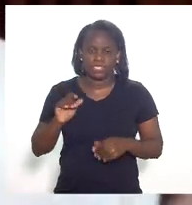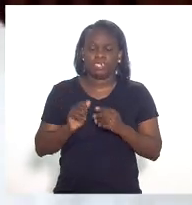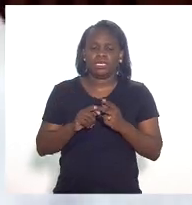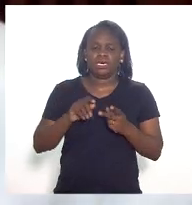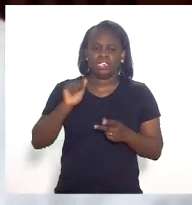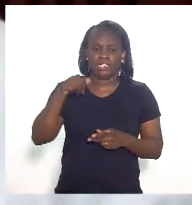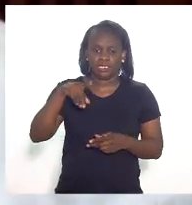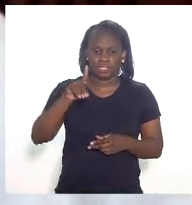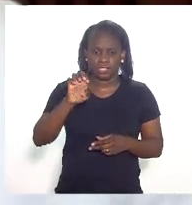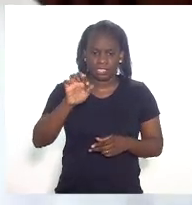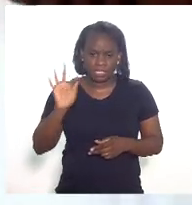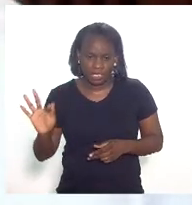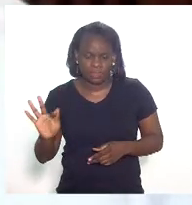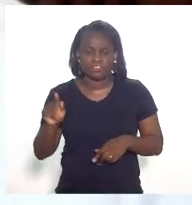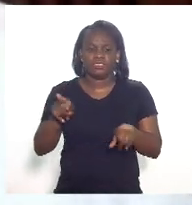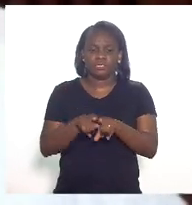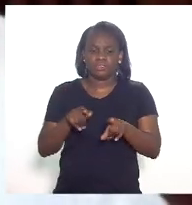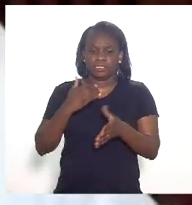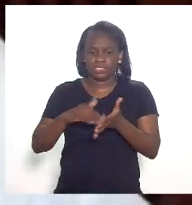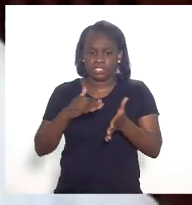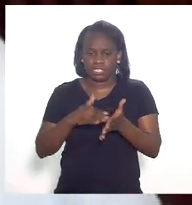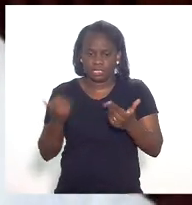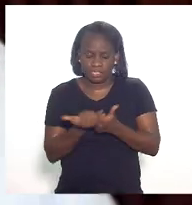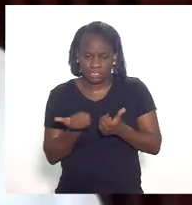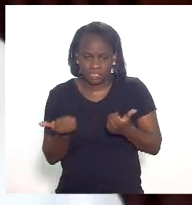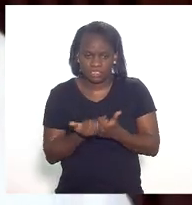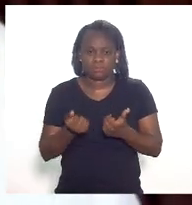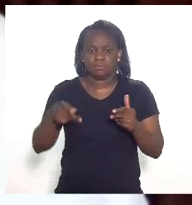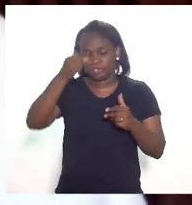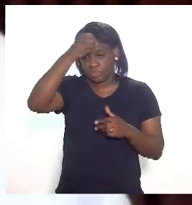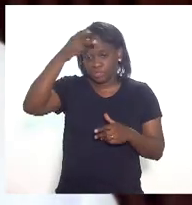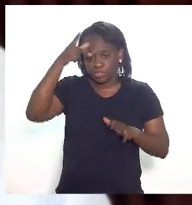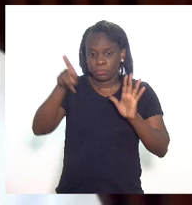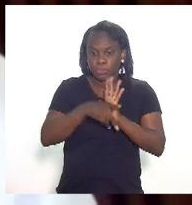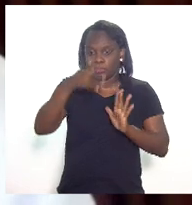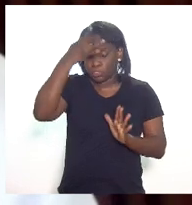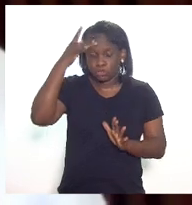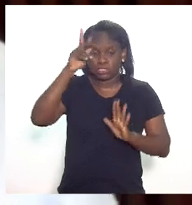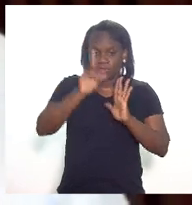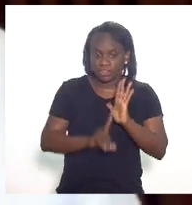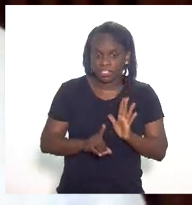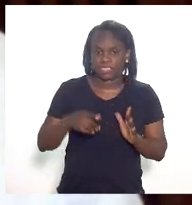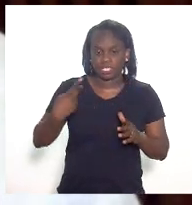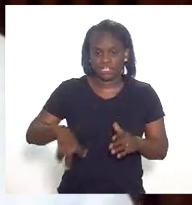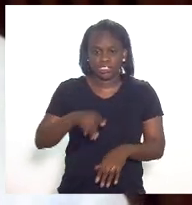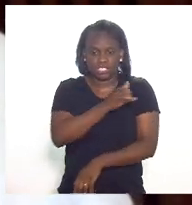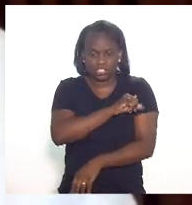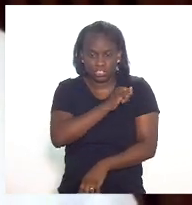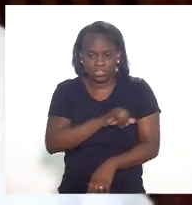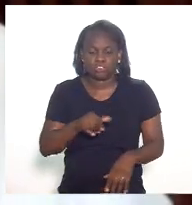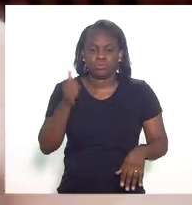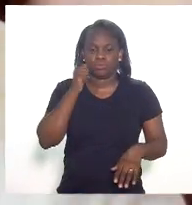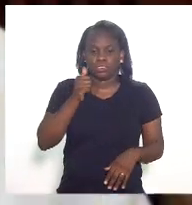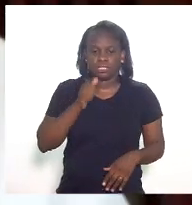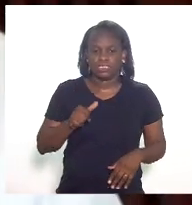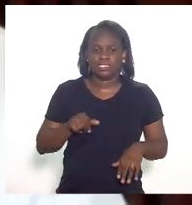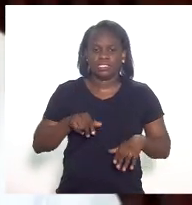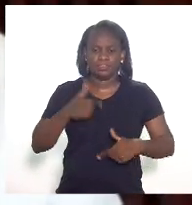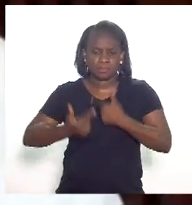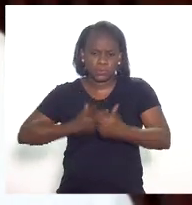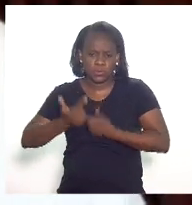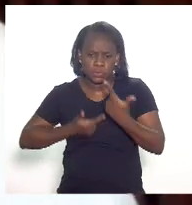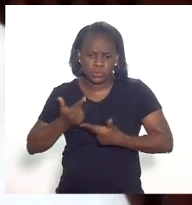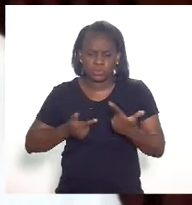Andef, foi subsecretária do município da pessoa com deficiência, do município do Rio de Janeiro. Ela foi,